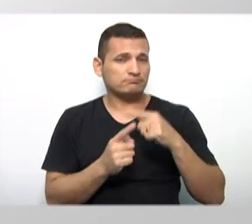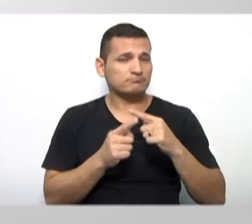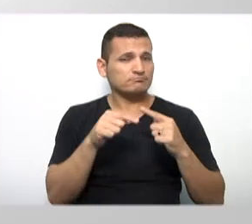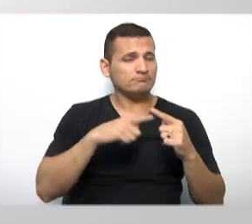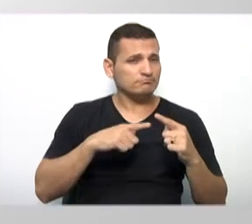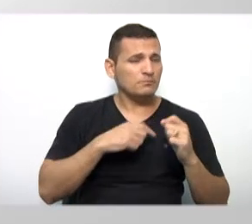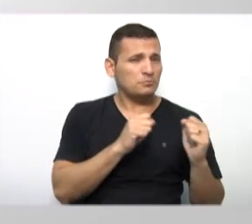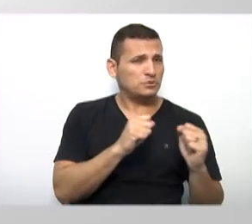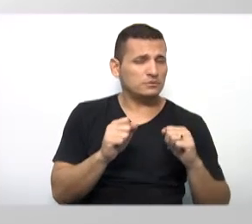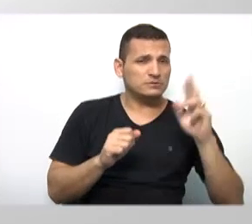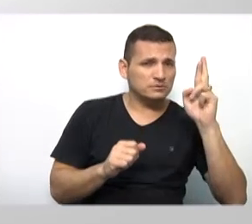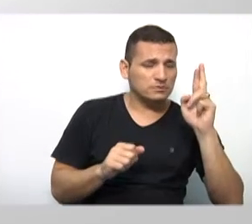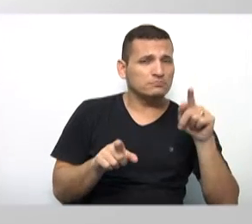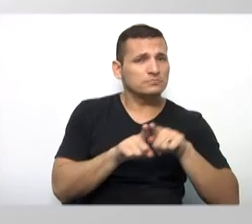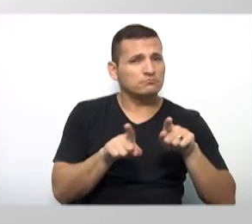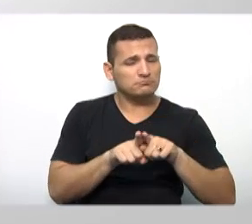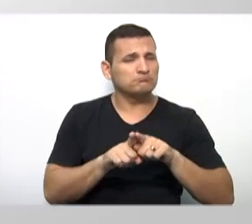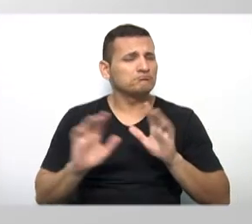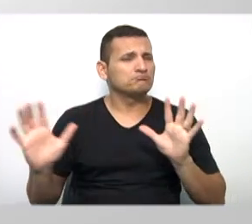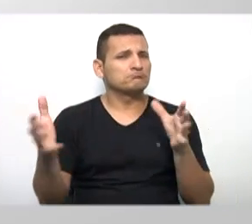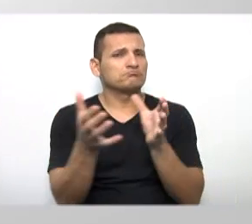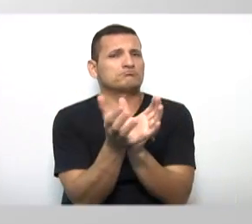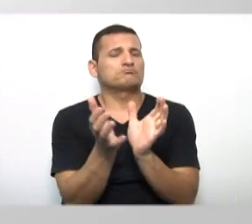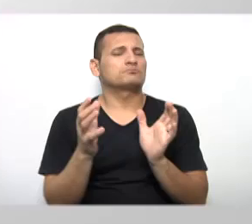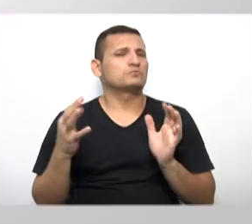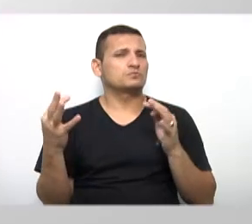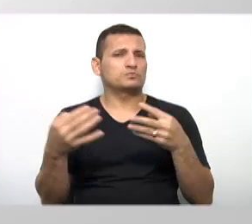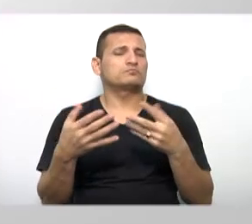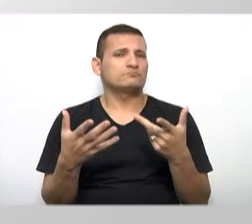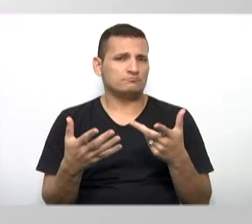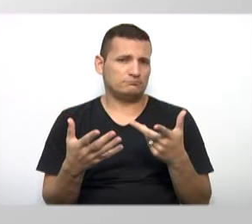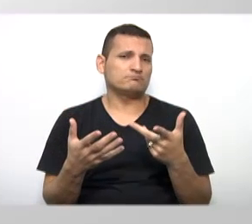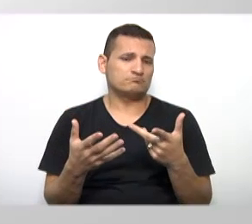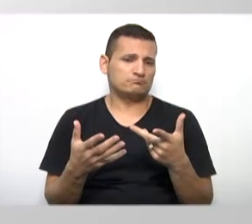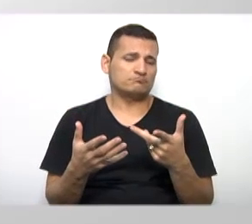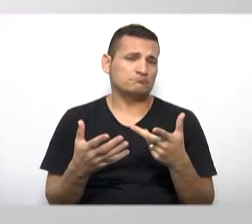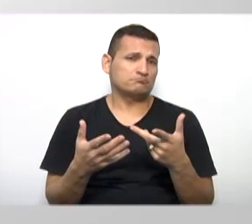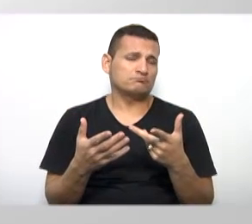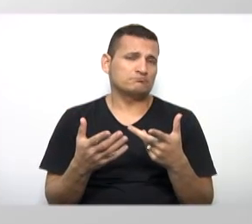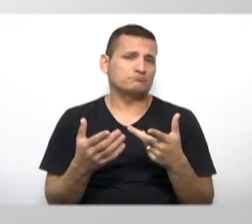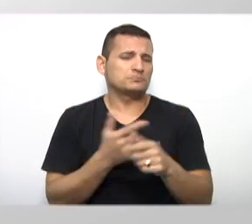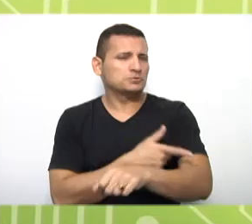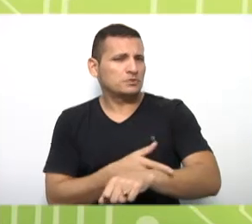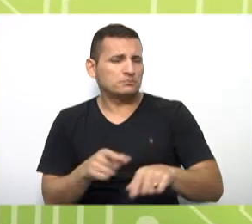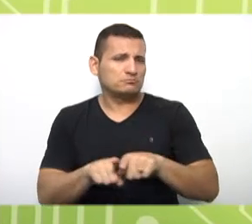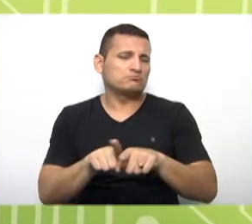decisão aliado à colaboração de toda a equipe, por empatia e por colaboração.